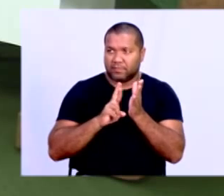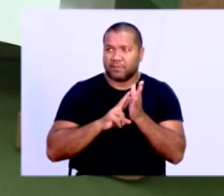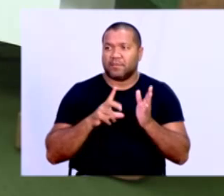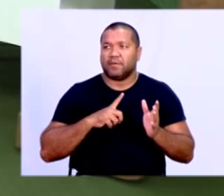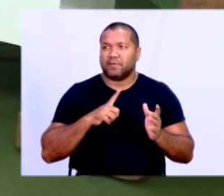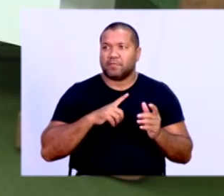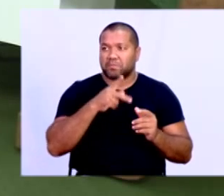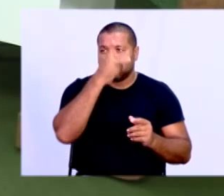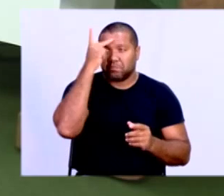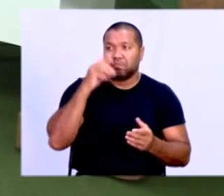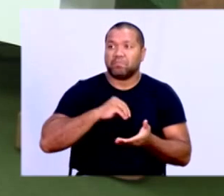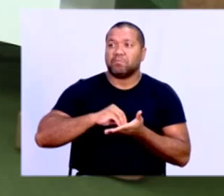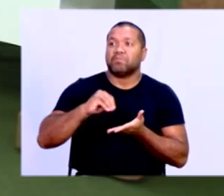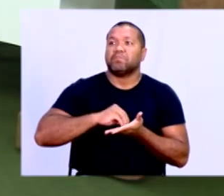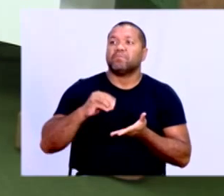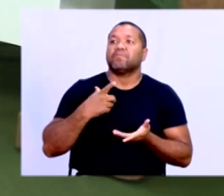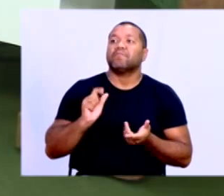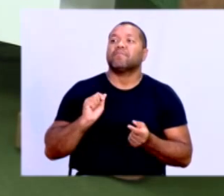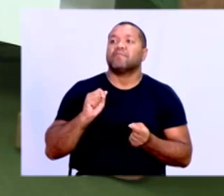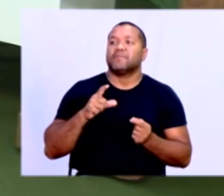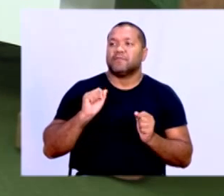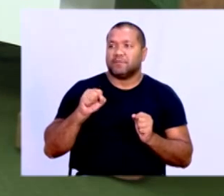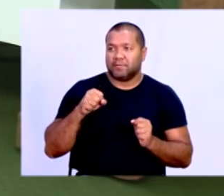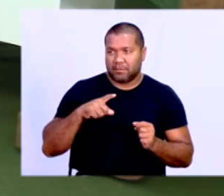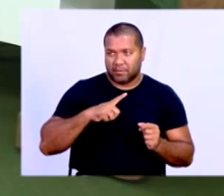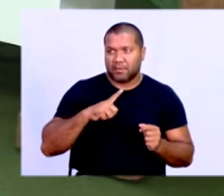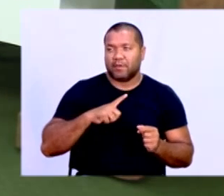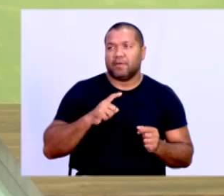coisa? Sim, tivemos.